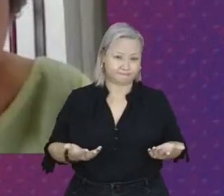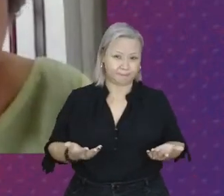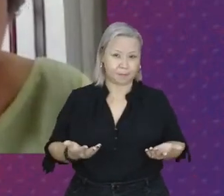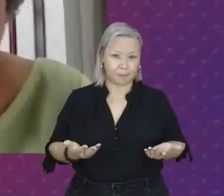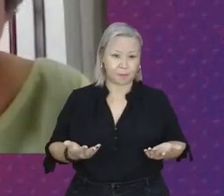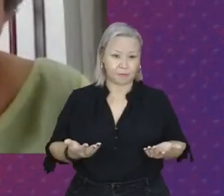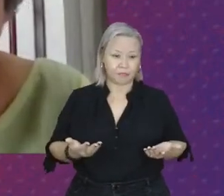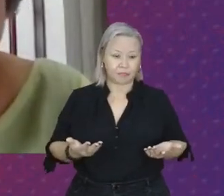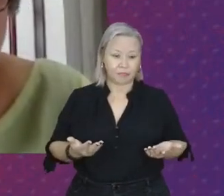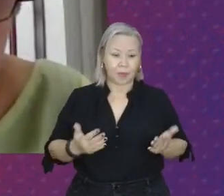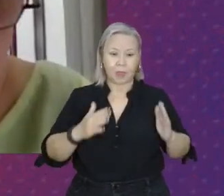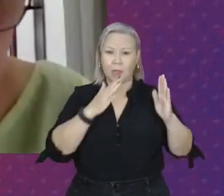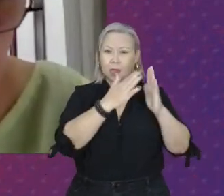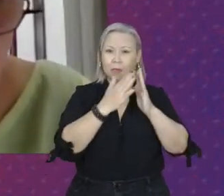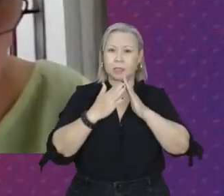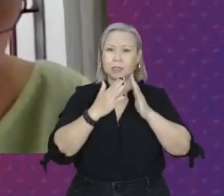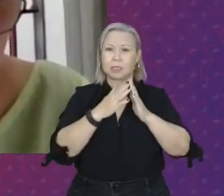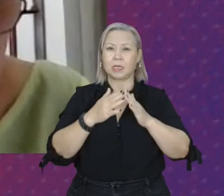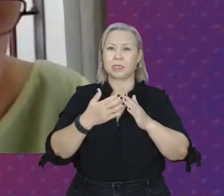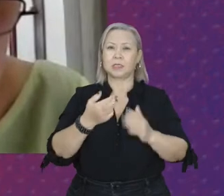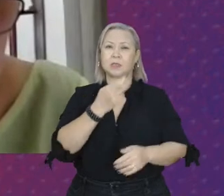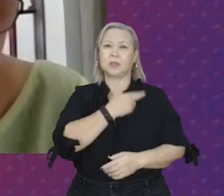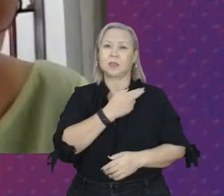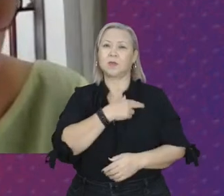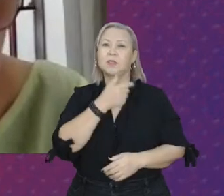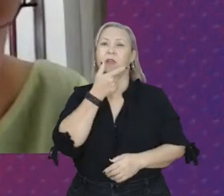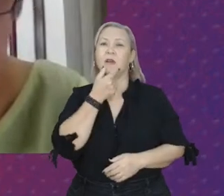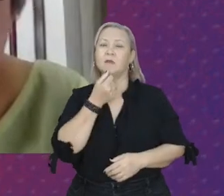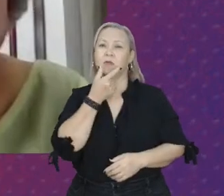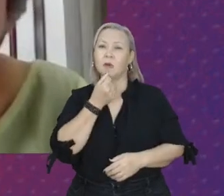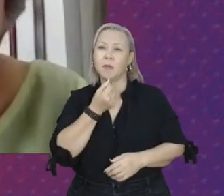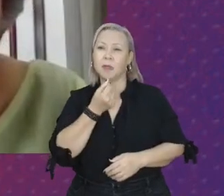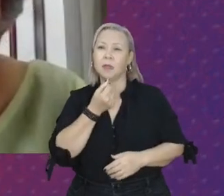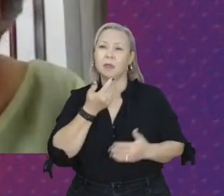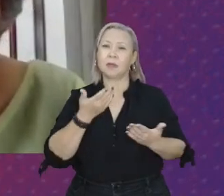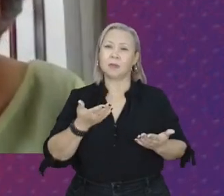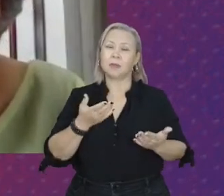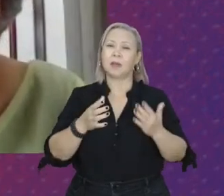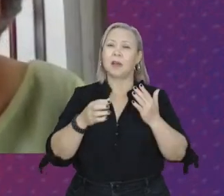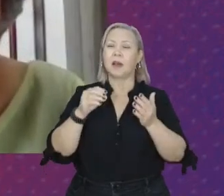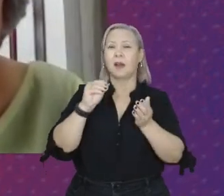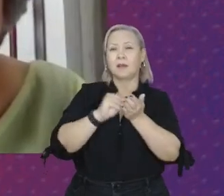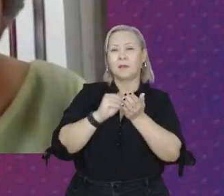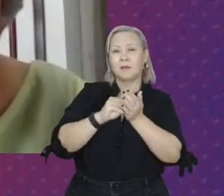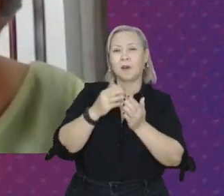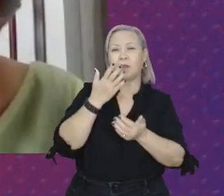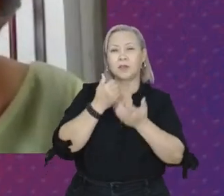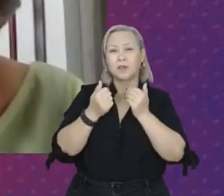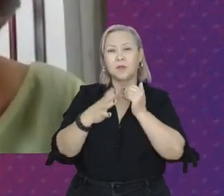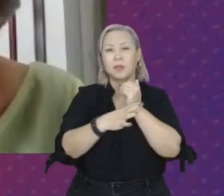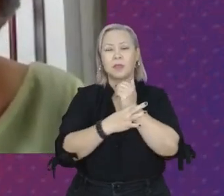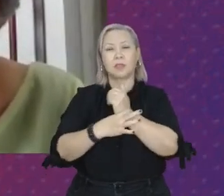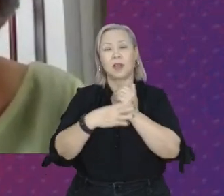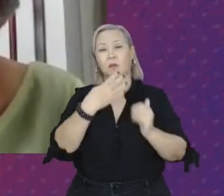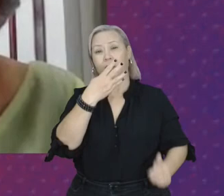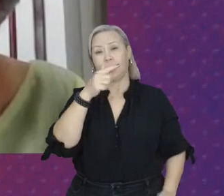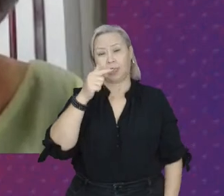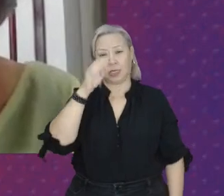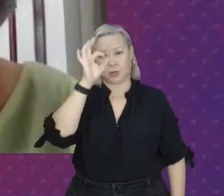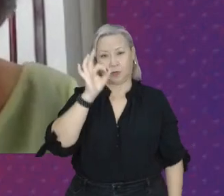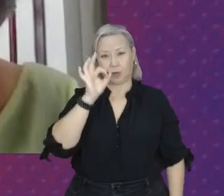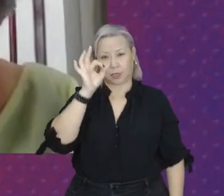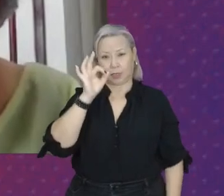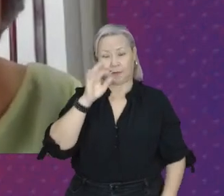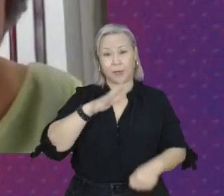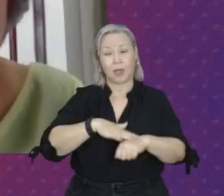nas casas que são os responsáveis, os homens, a segurança alimentar alcança 47%.